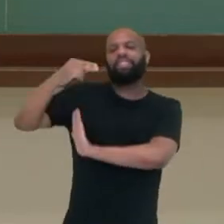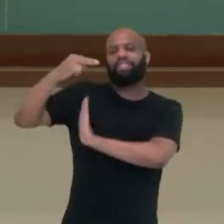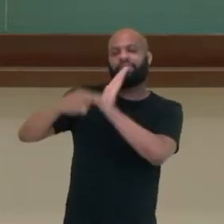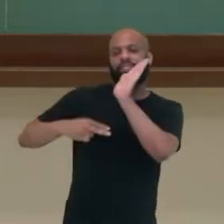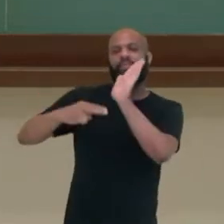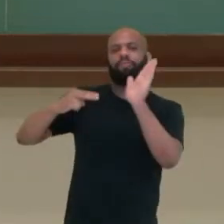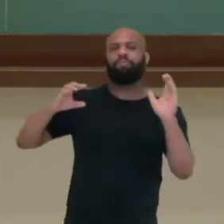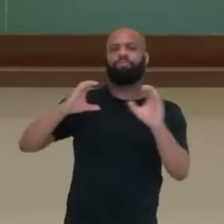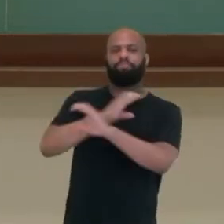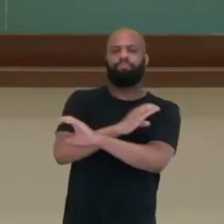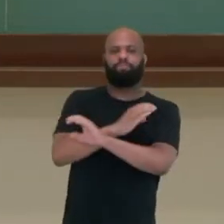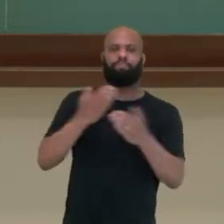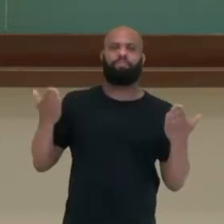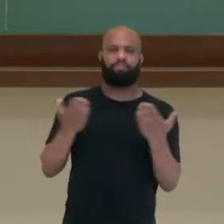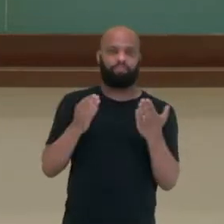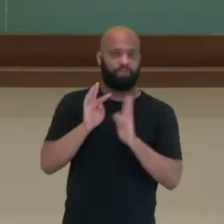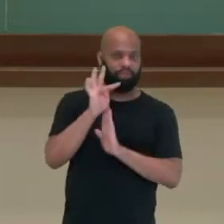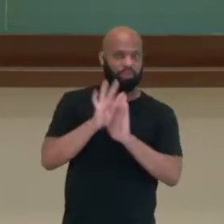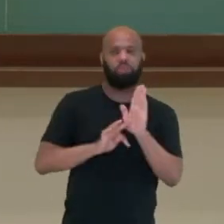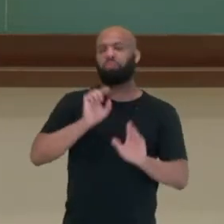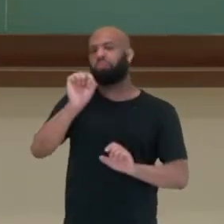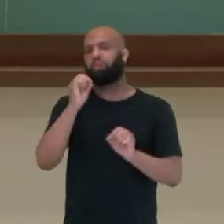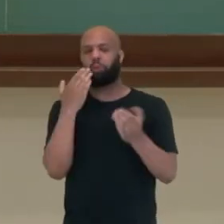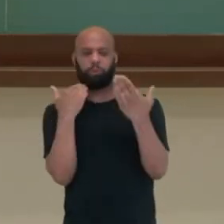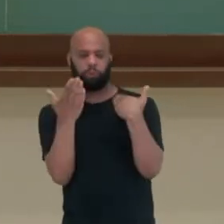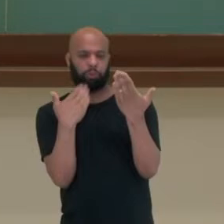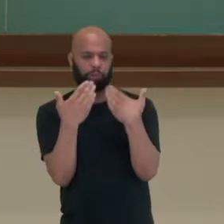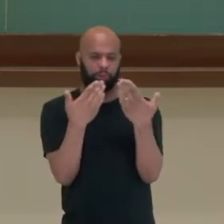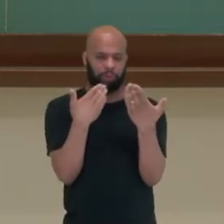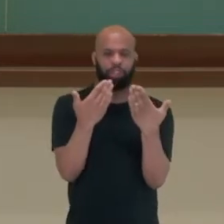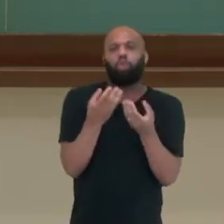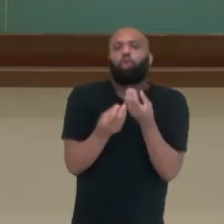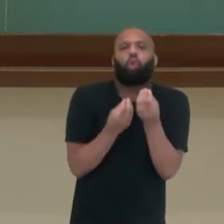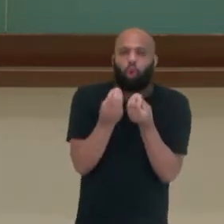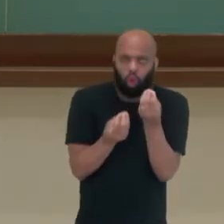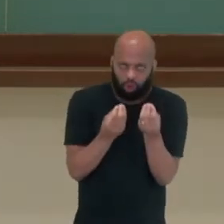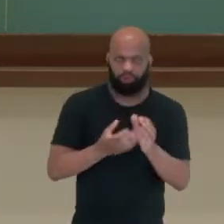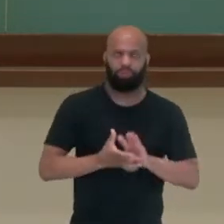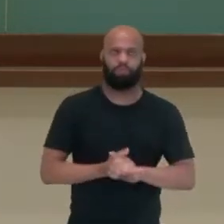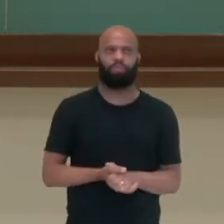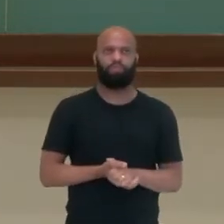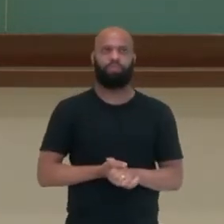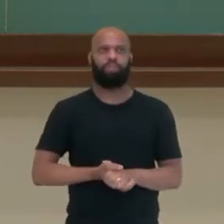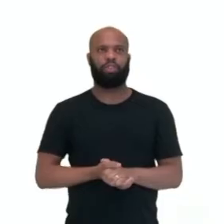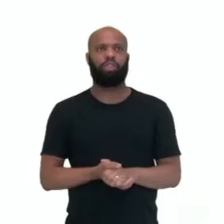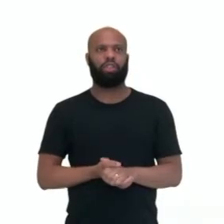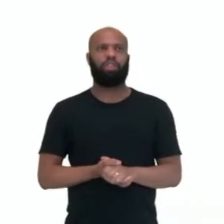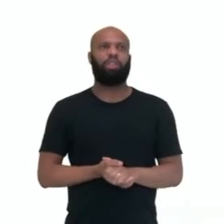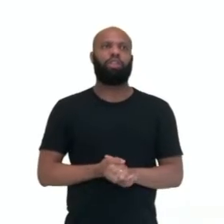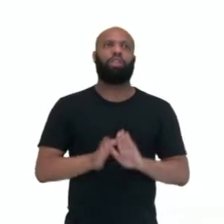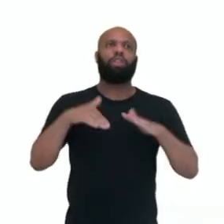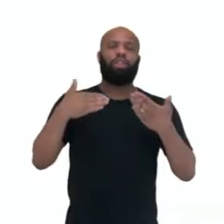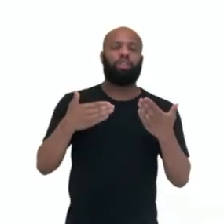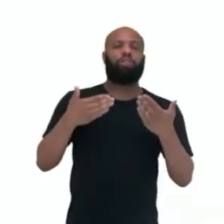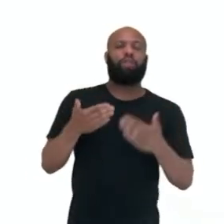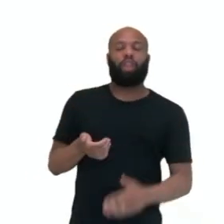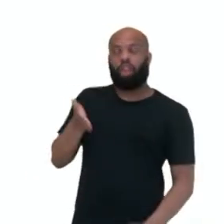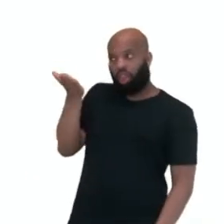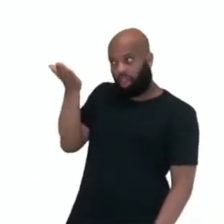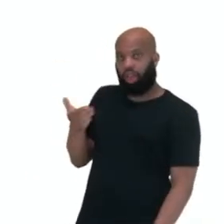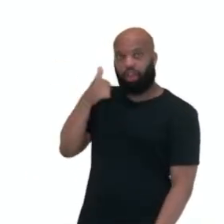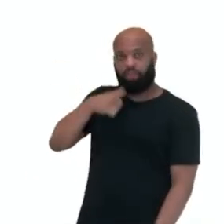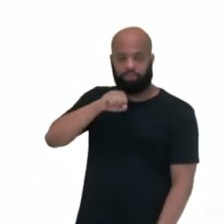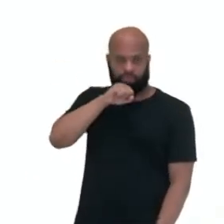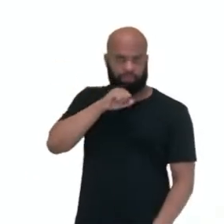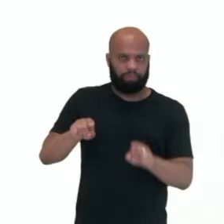desse bate-papo? O que será que elas conversaram? Como é que foi essa conversa? Como mãe e profissional de